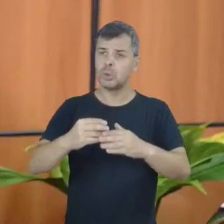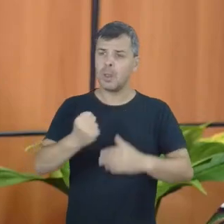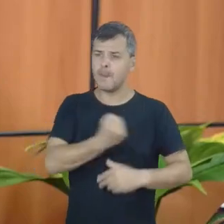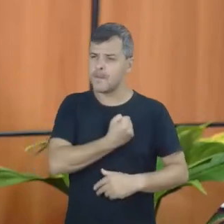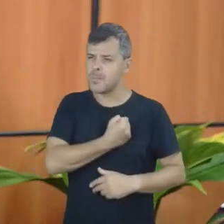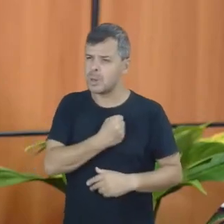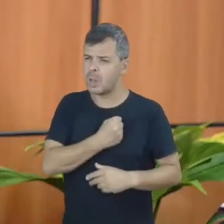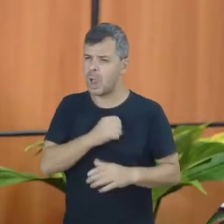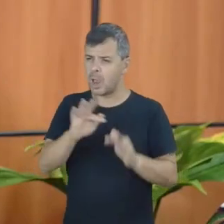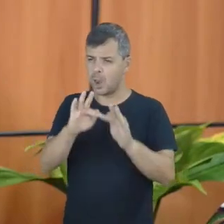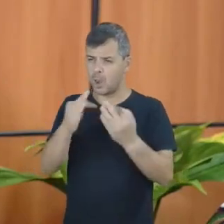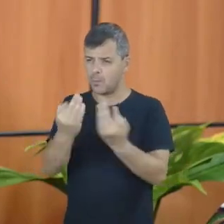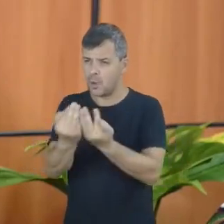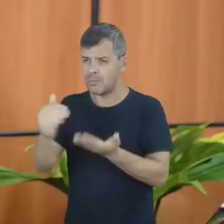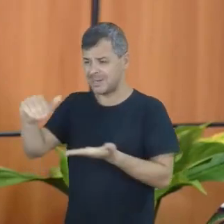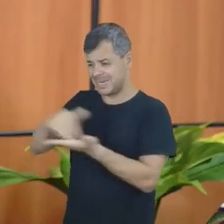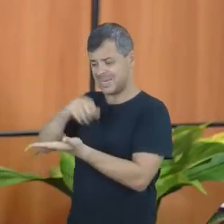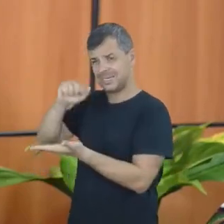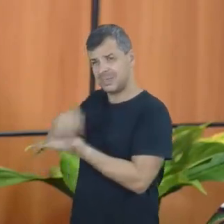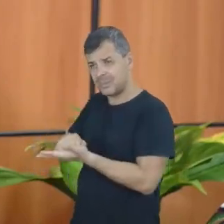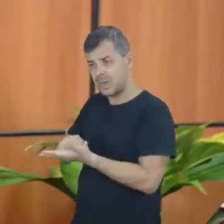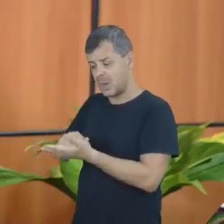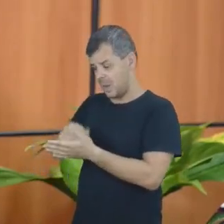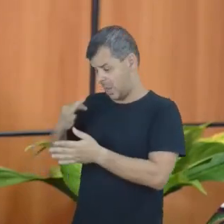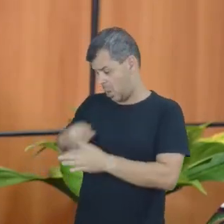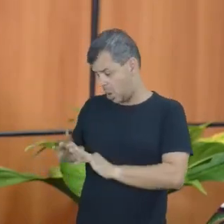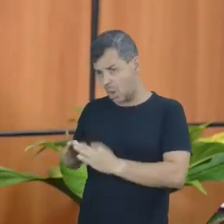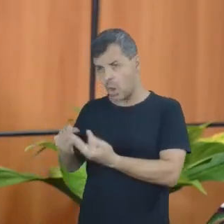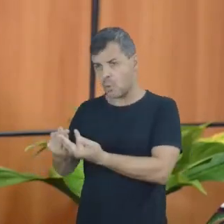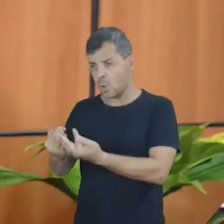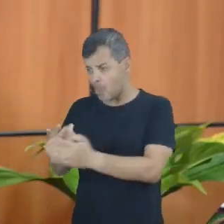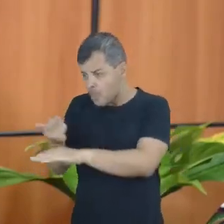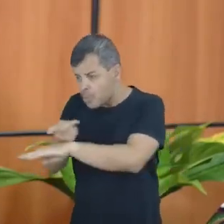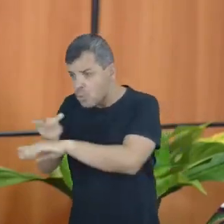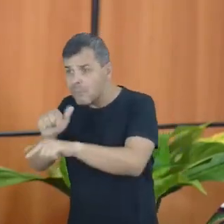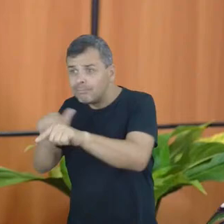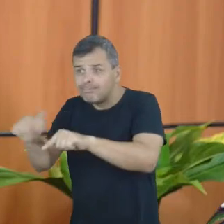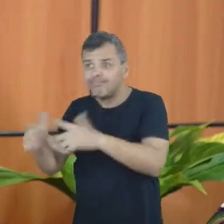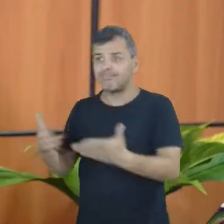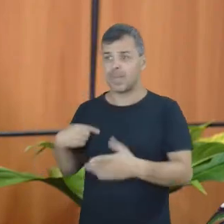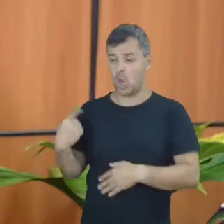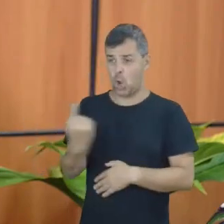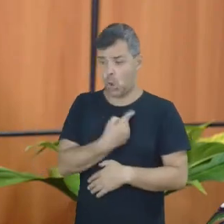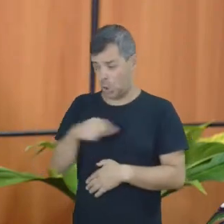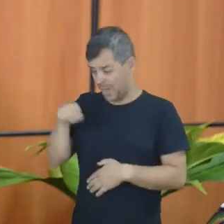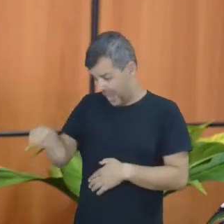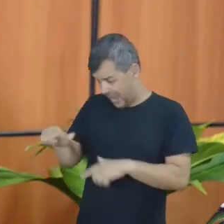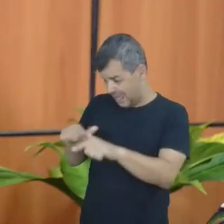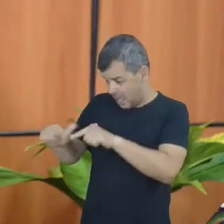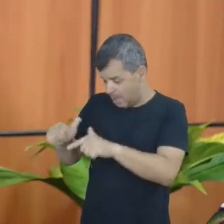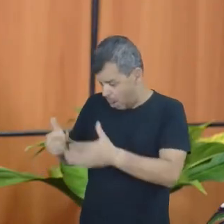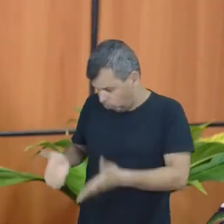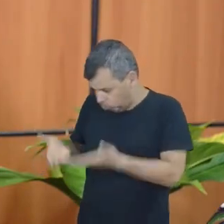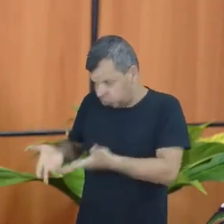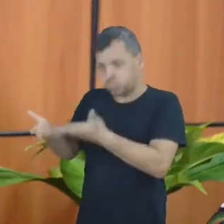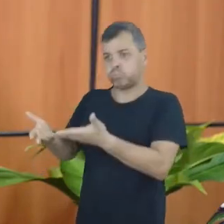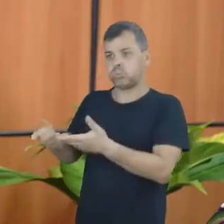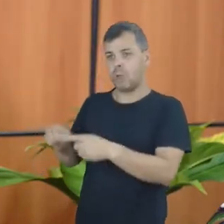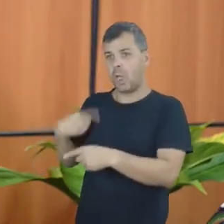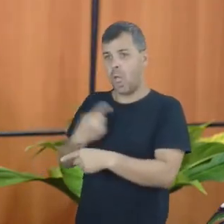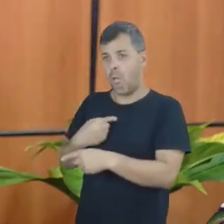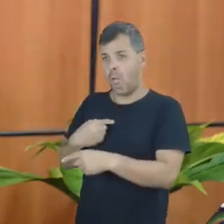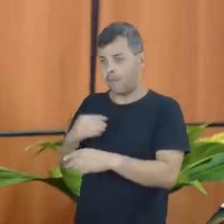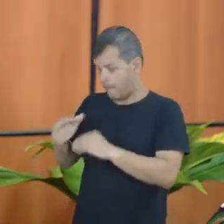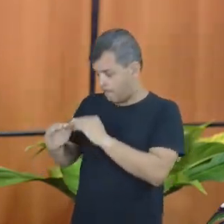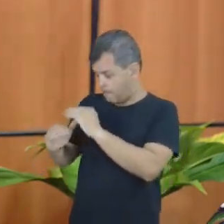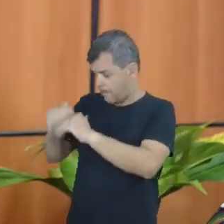muitas famílias do CAD Único, que está no Bolsa Família, arrumando empregos. E nós queremos que esses empregos sejam sustentáveis, para que ele